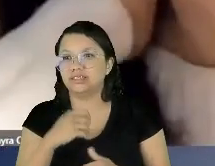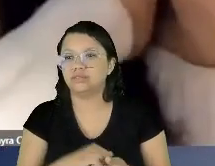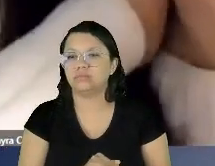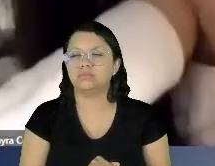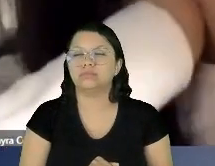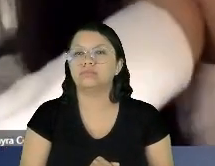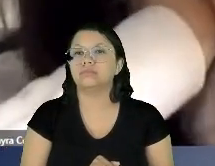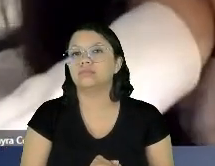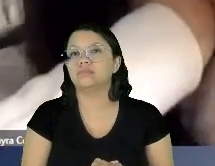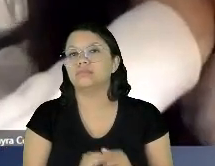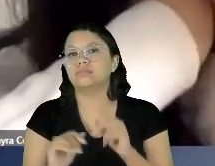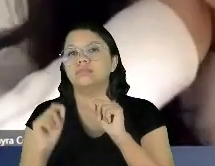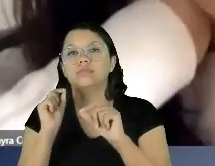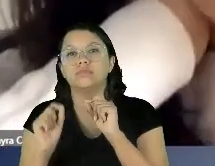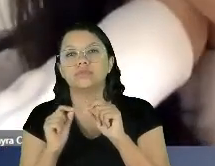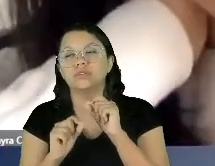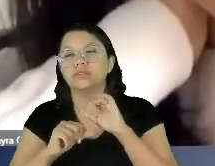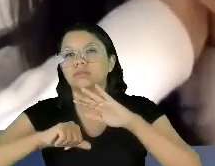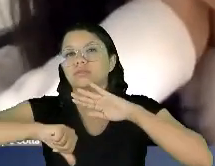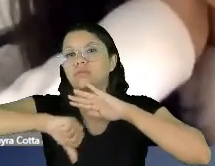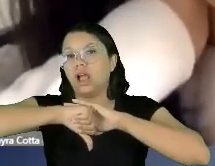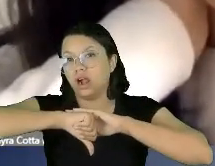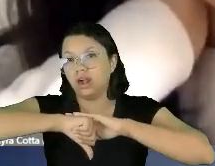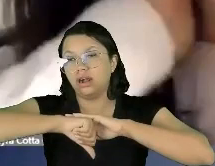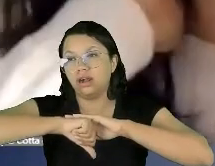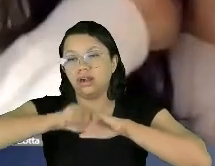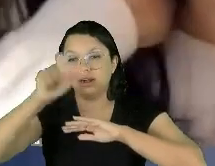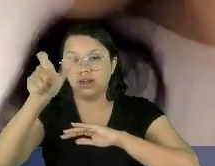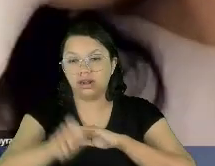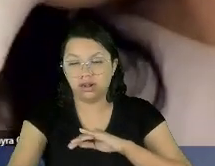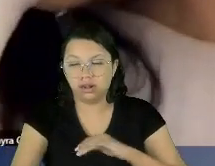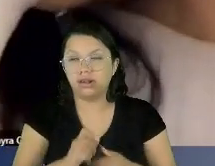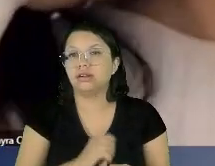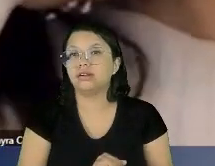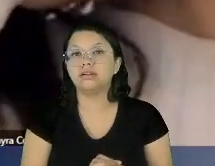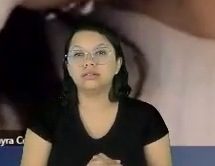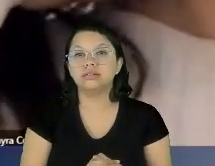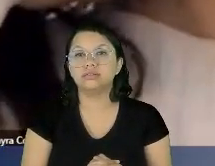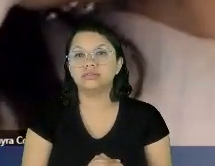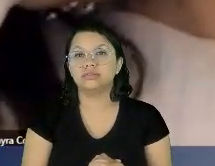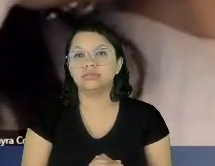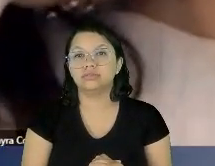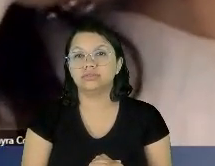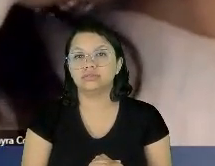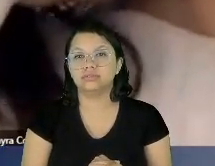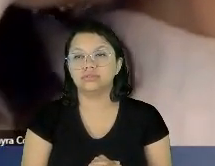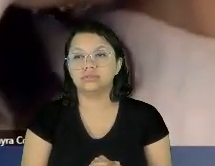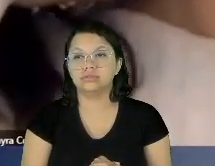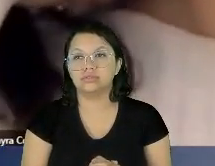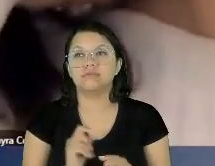É para se pensar ainda qual seria o crime que o agente